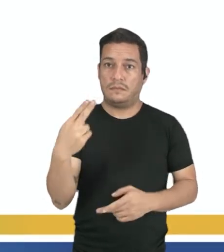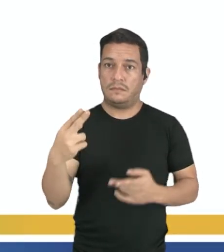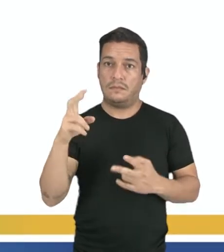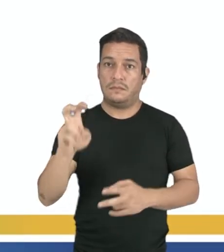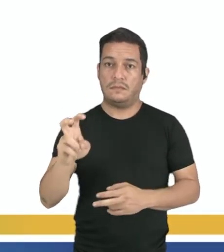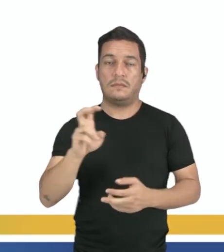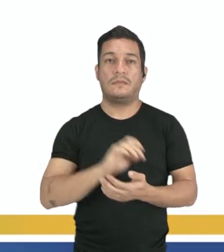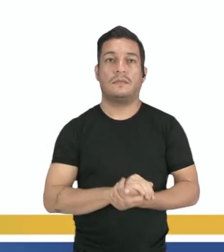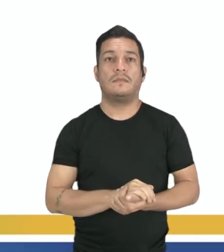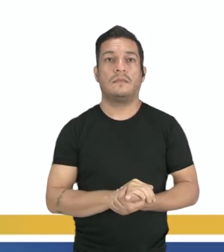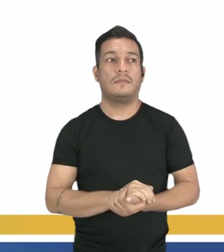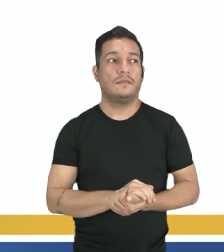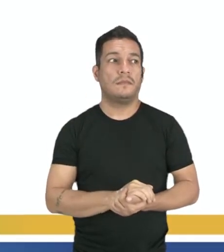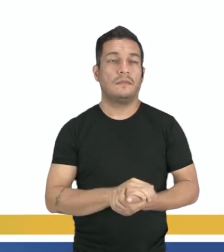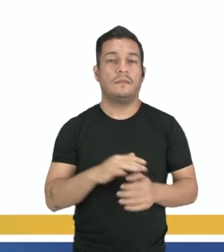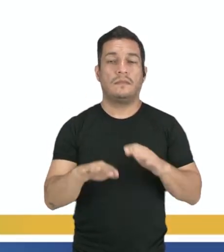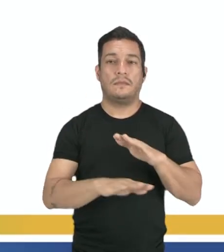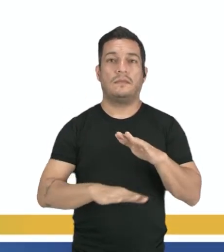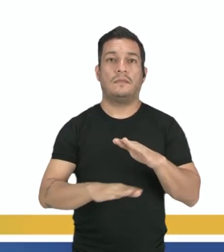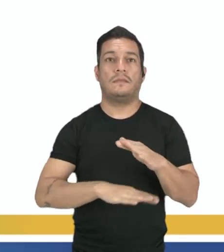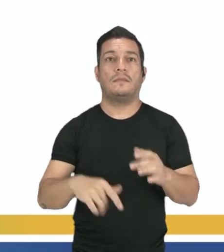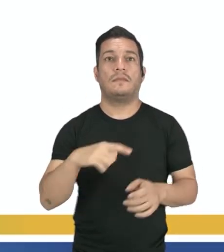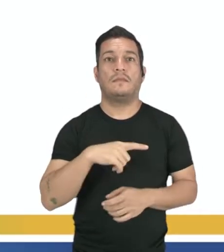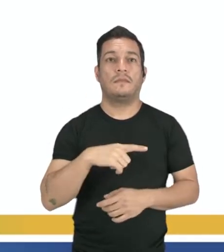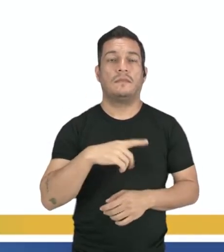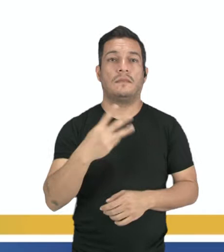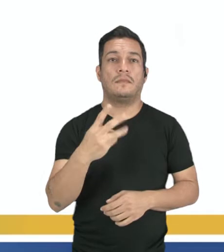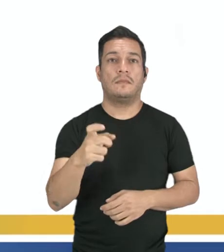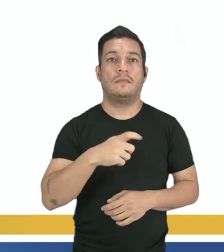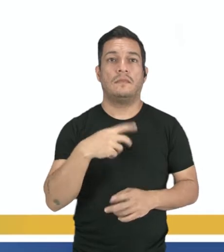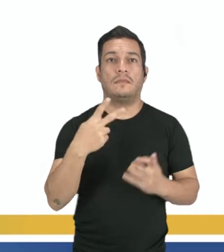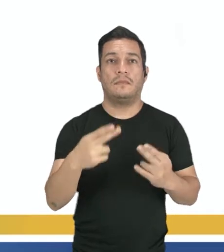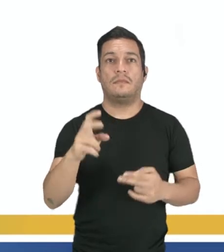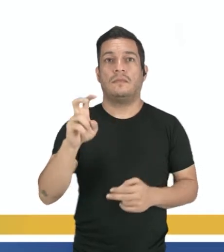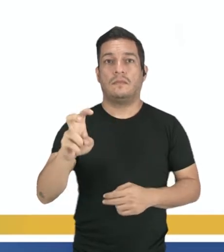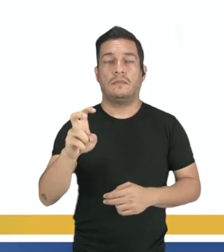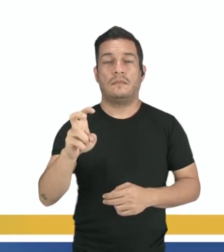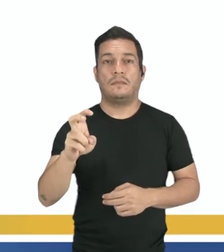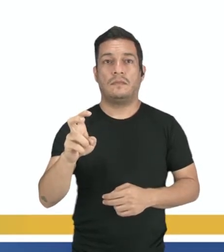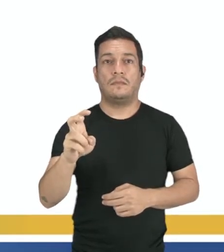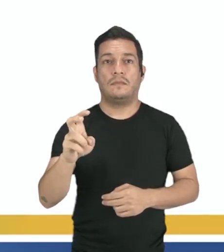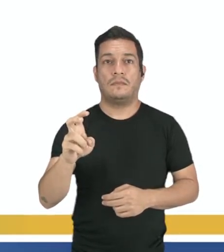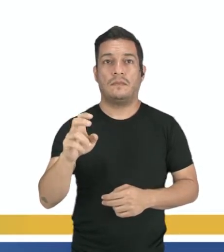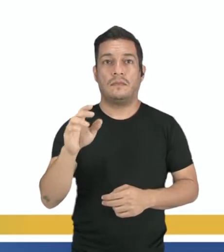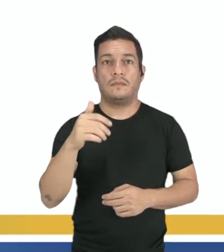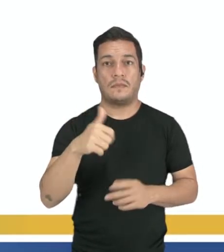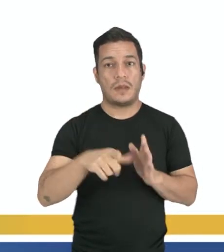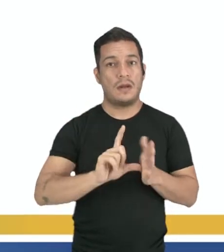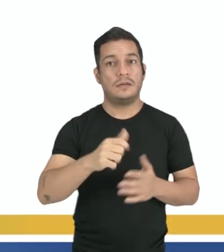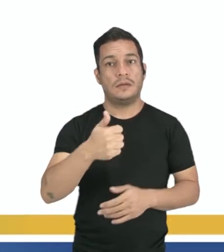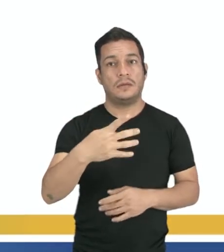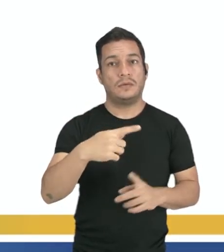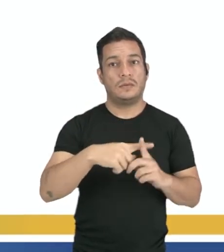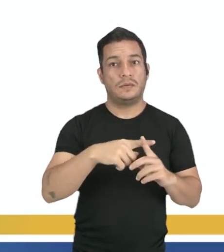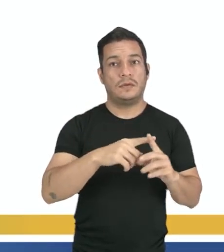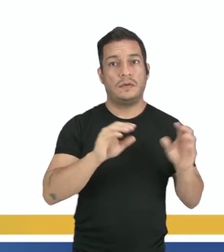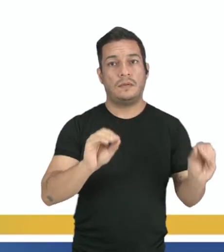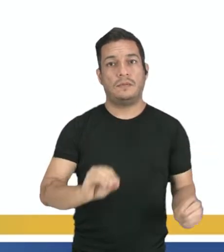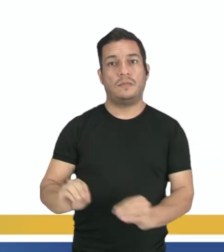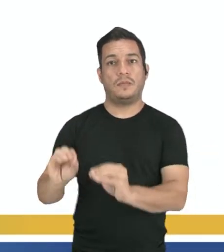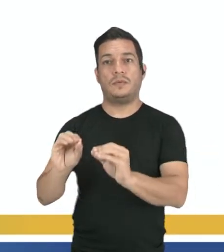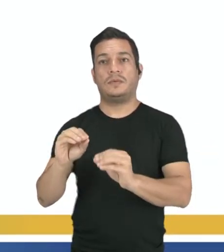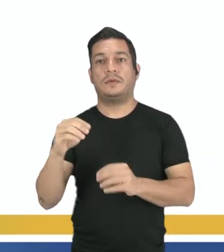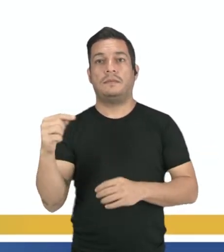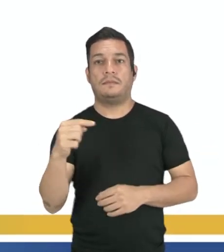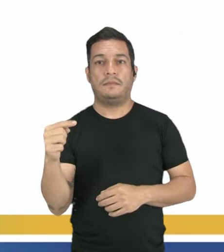a 5. Embaixo, nós manteremos 3x, o 14 que estava positivo do lado esquerdo da